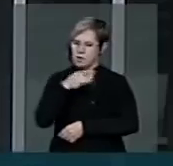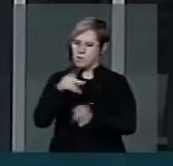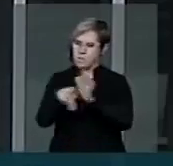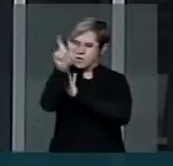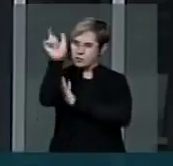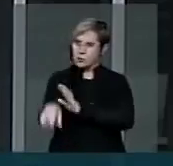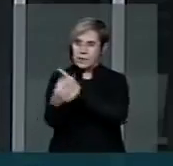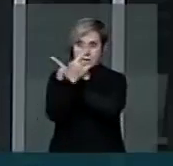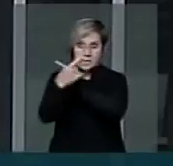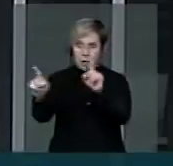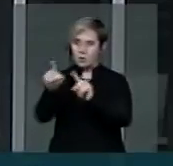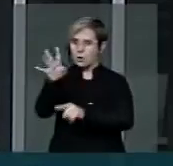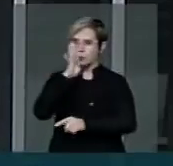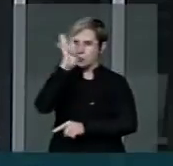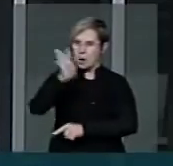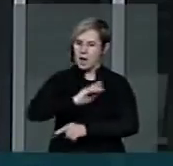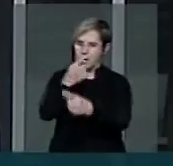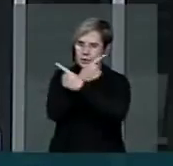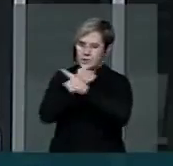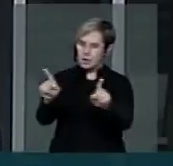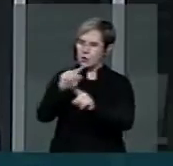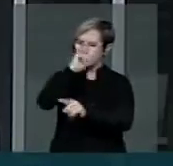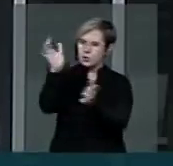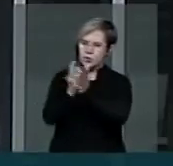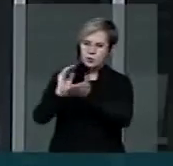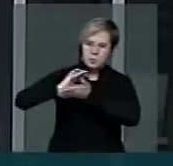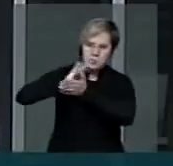e nem de suas ameaças, e nem de seus comparsas.